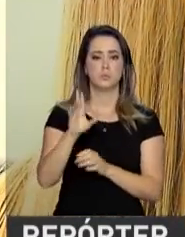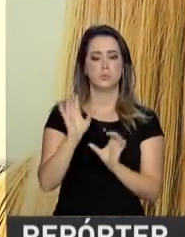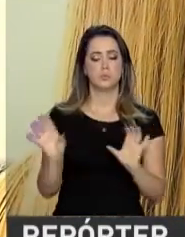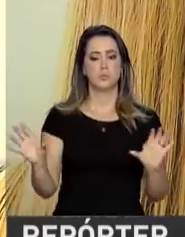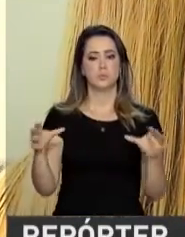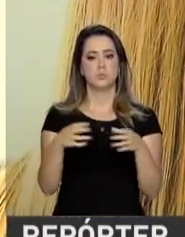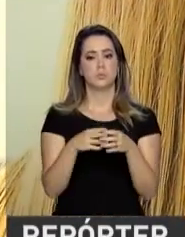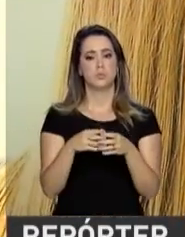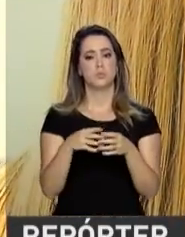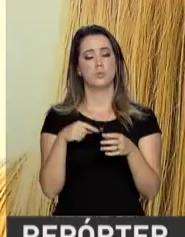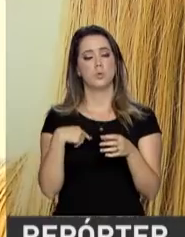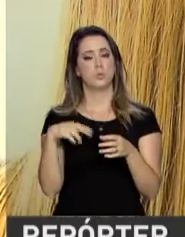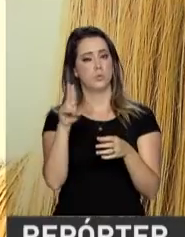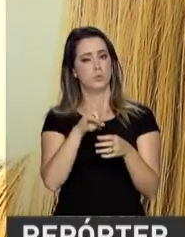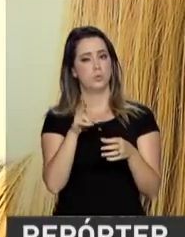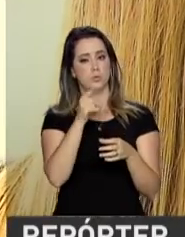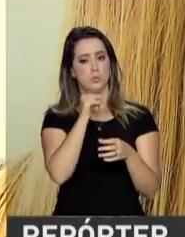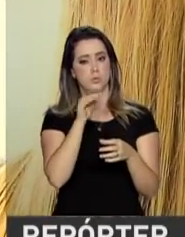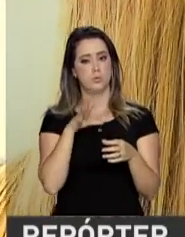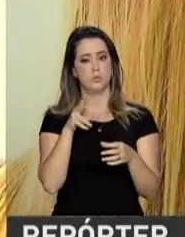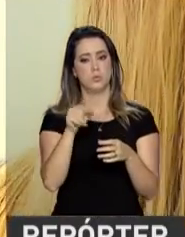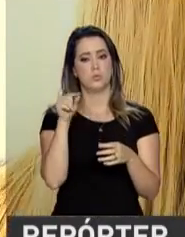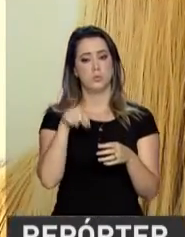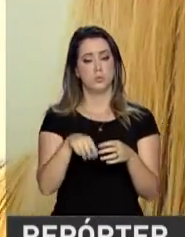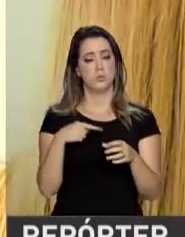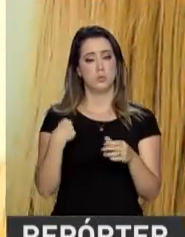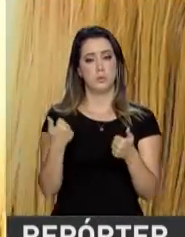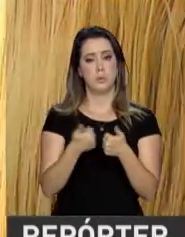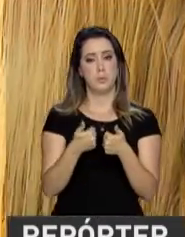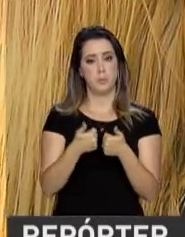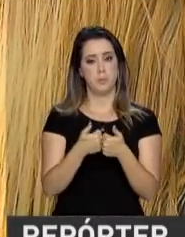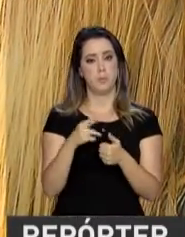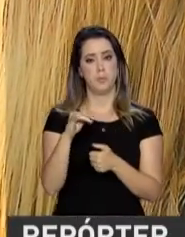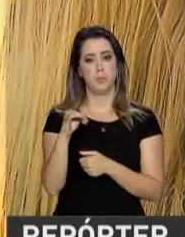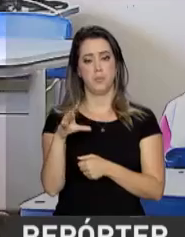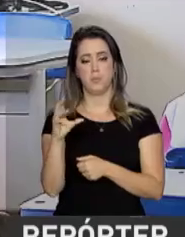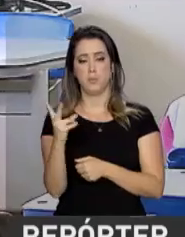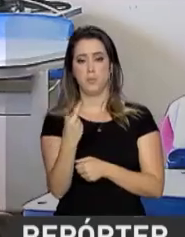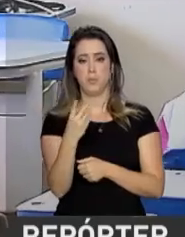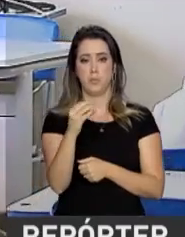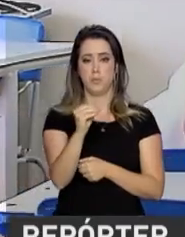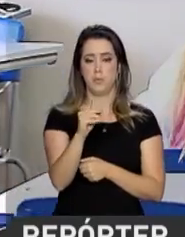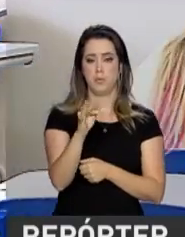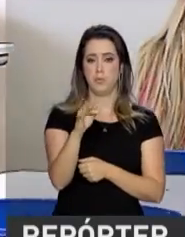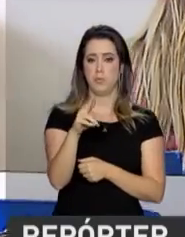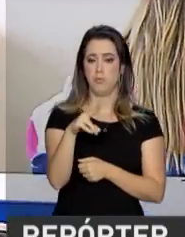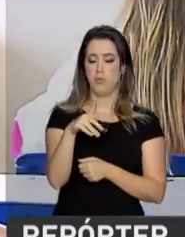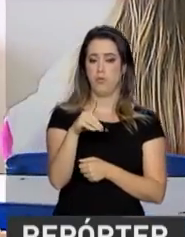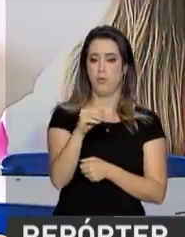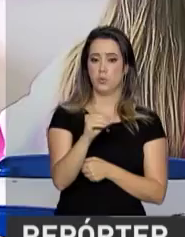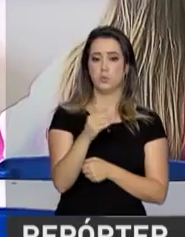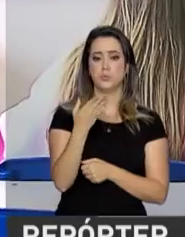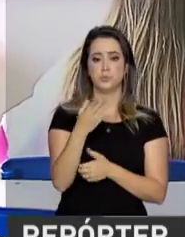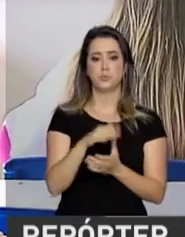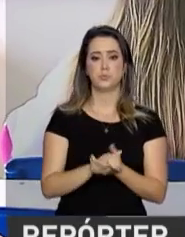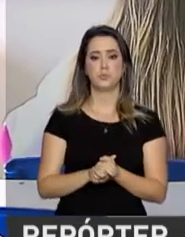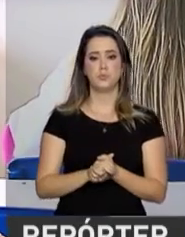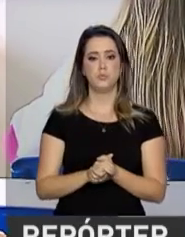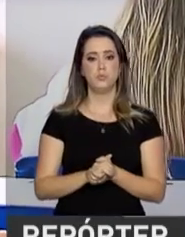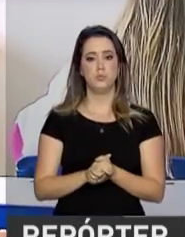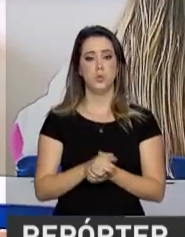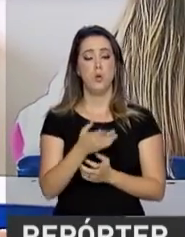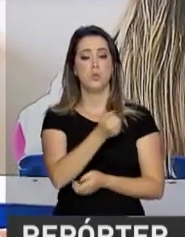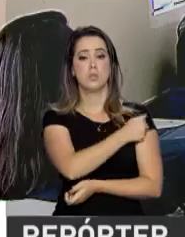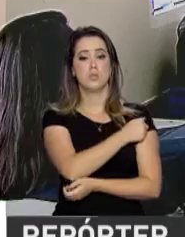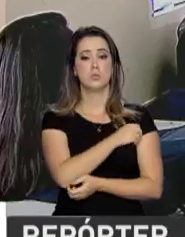federal que estamos consumindo essa água todos aqui inseridos na bacia hidrográfica do rio a fundo os alunos ea professora participaram no fórum